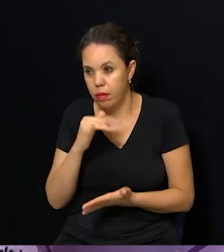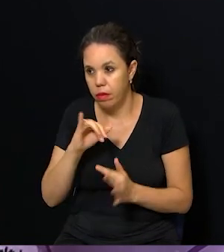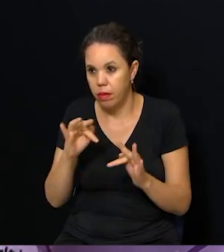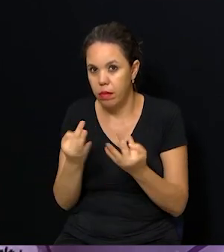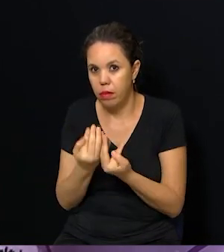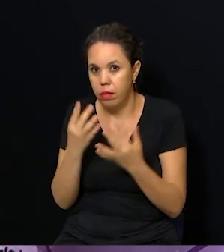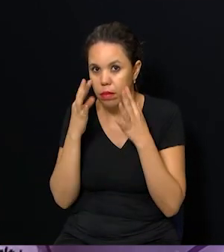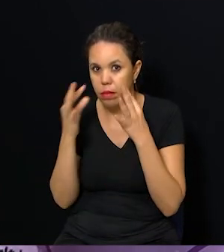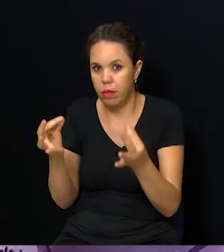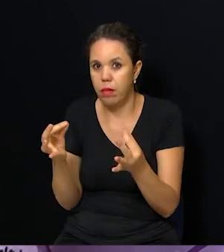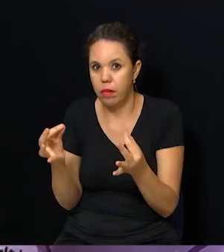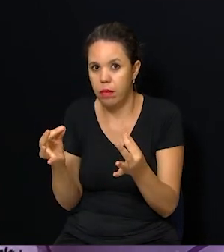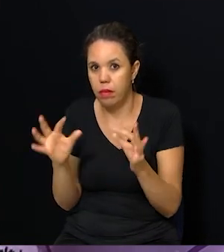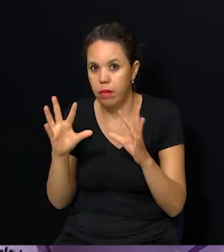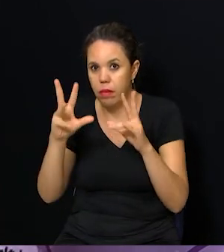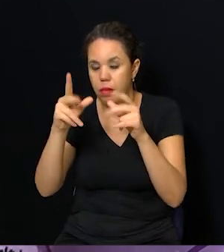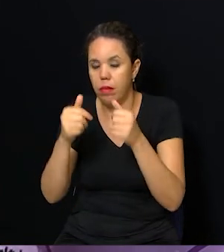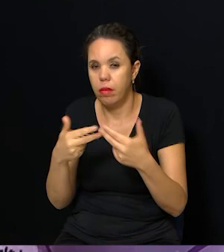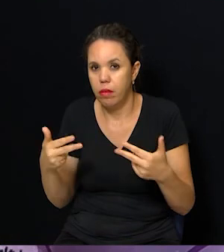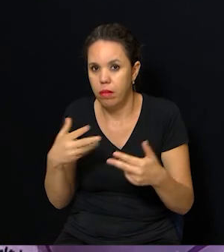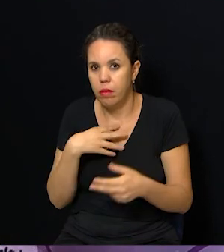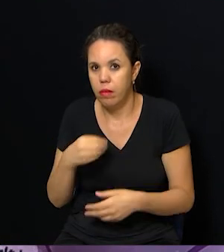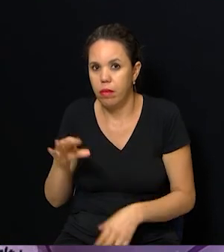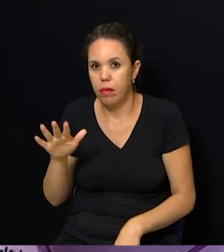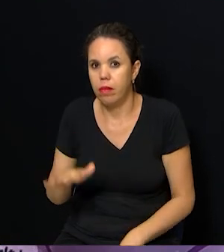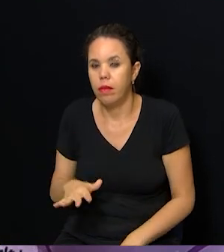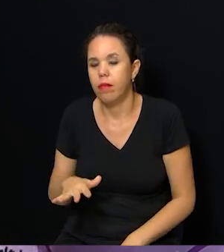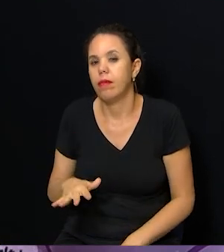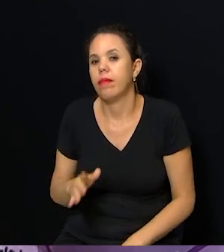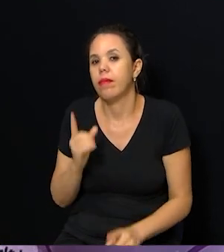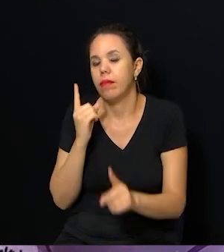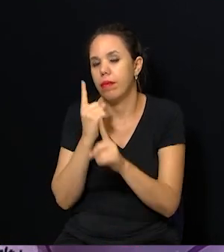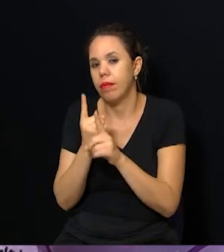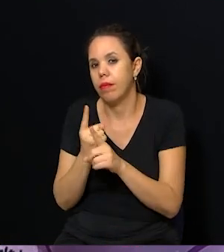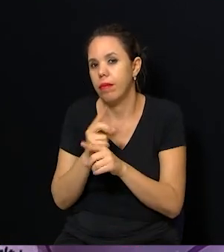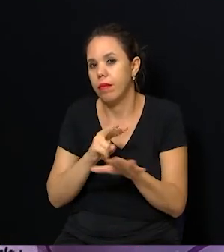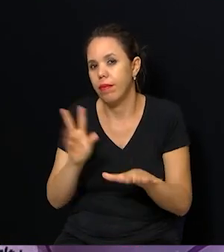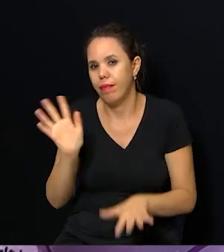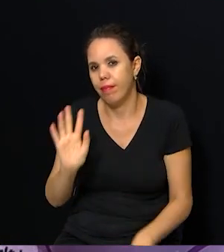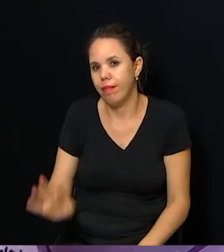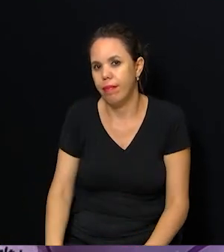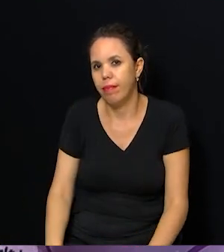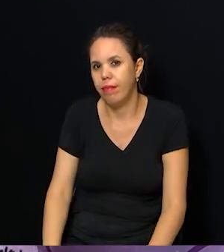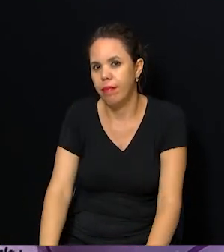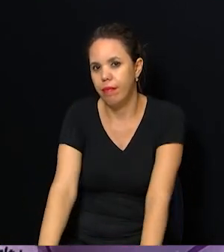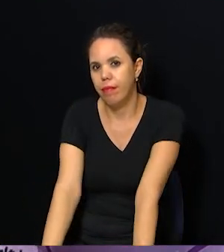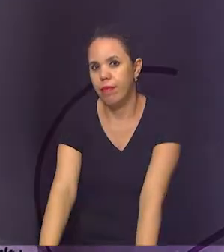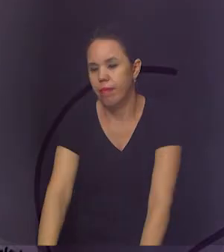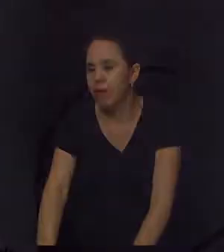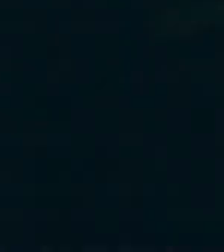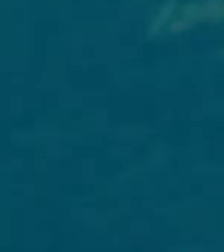papais e mamães, atentos a todos os sinais do seu pequeno. A gente se vê na próxima semana. Tchau!